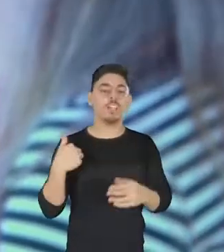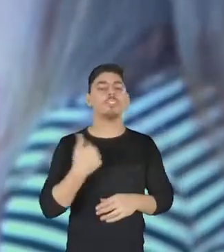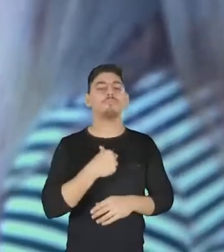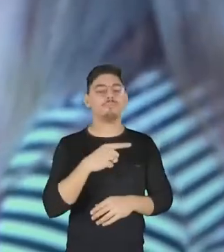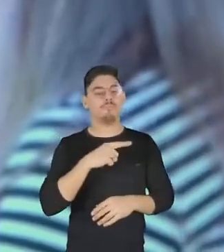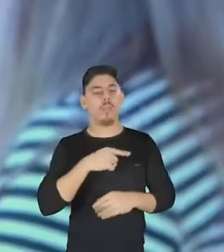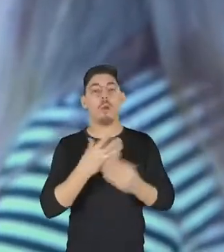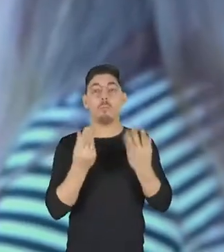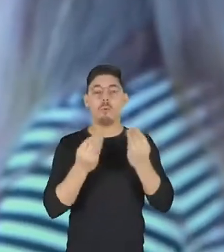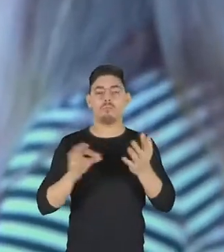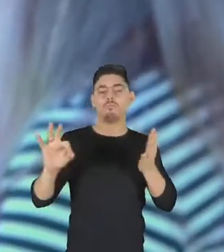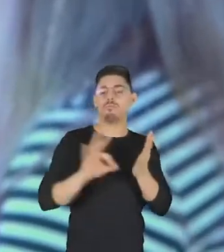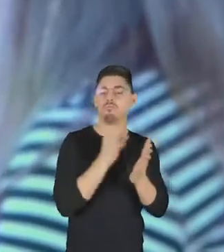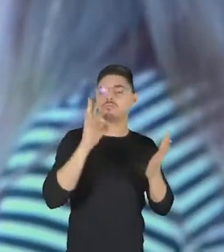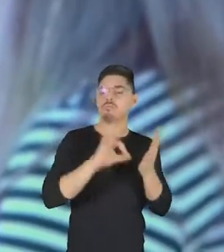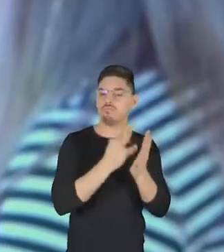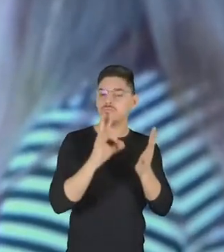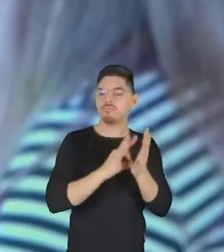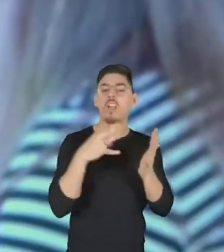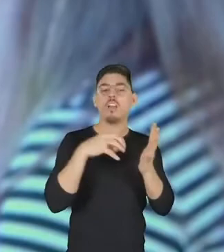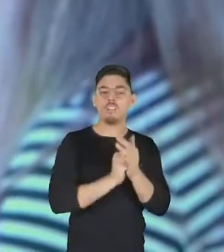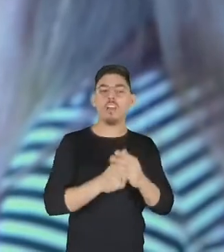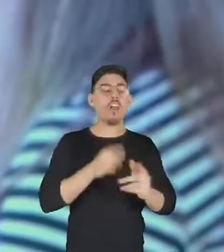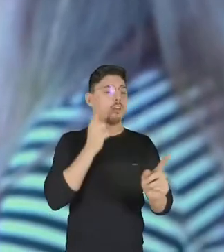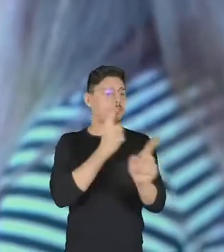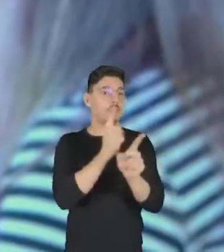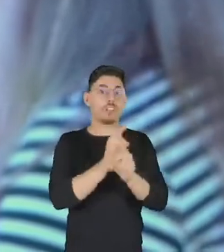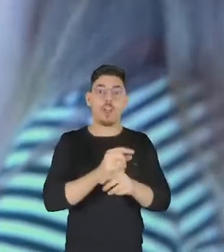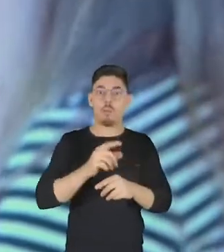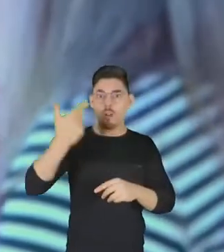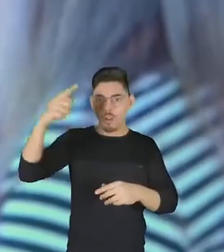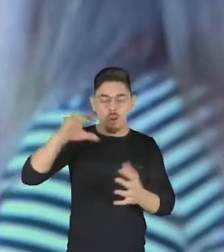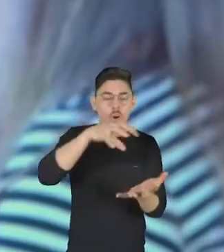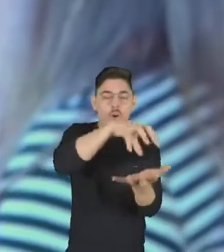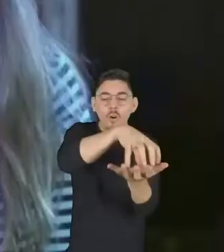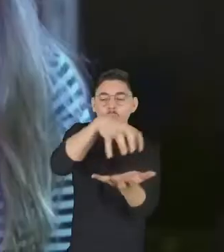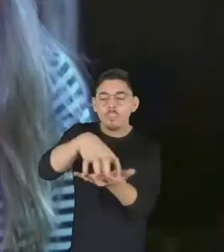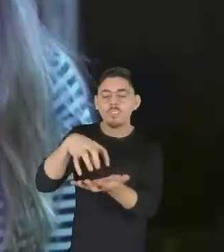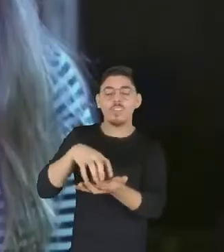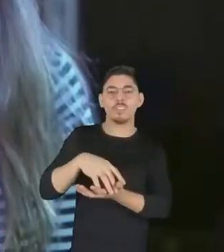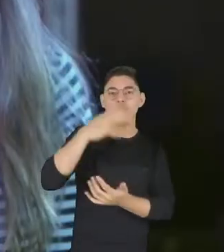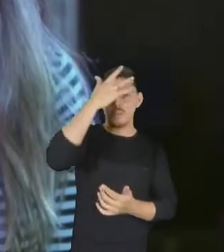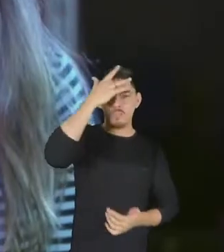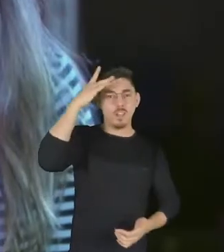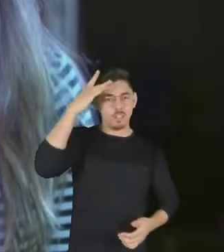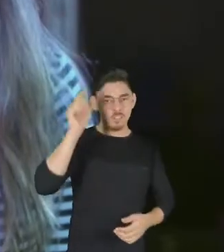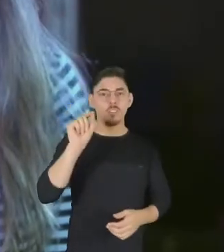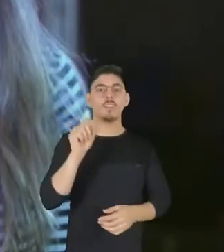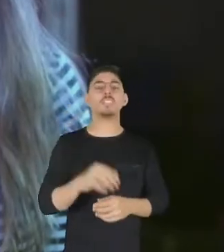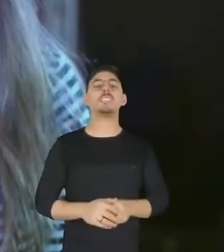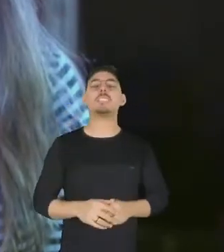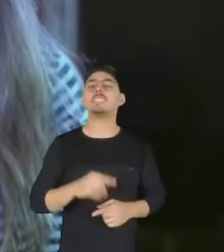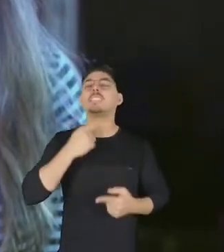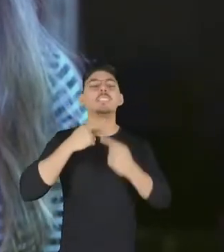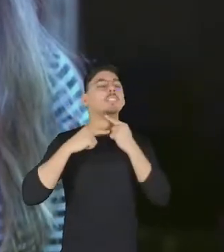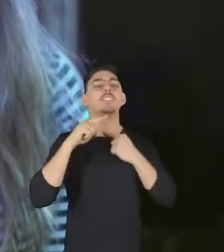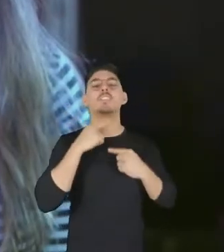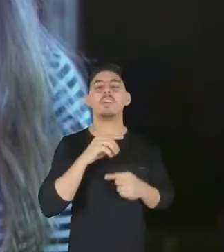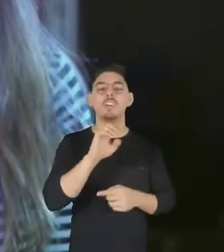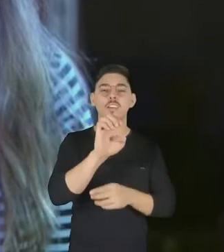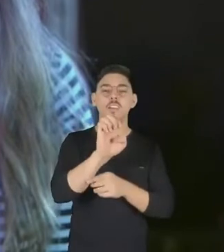matrículas e encontramos um outro nicho, né? Um outro público de pessoas que estão ansiosas por essa